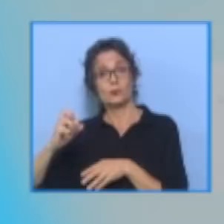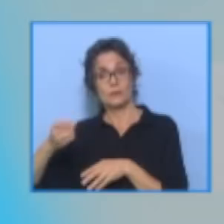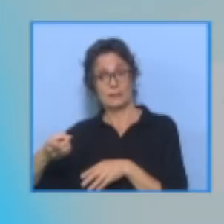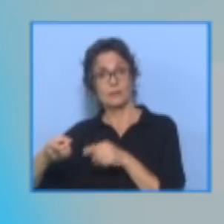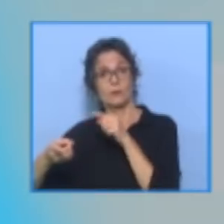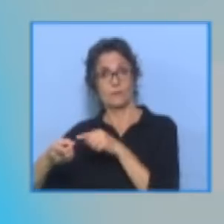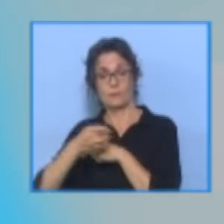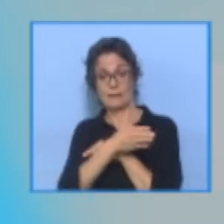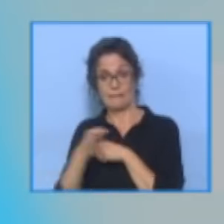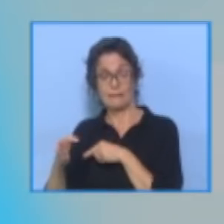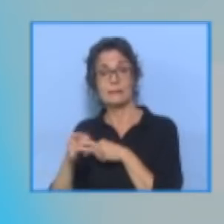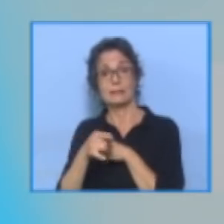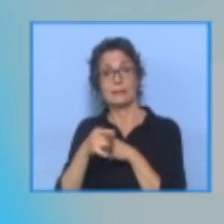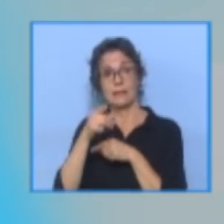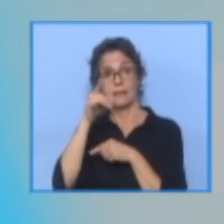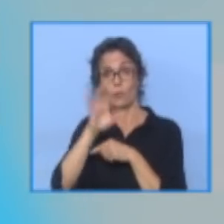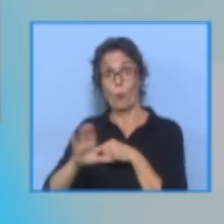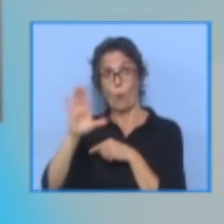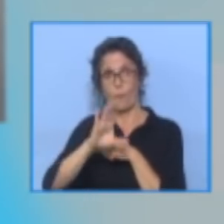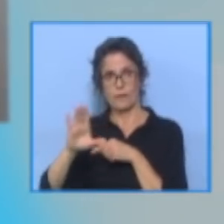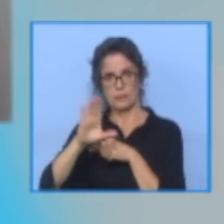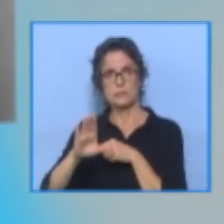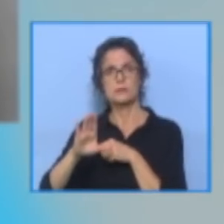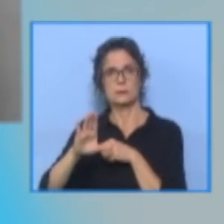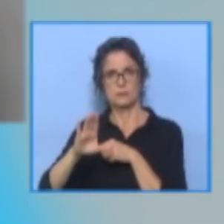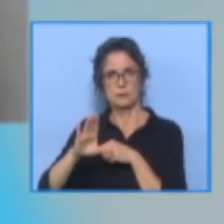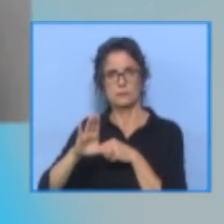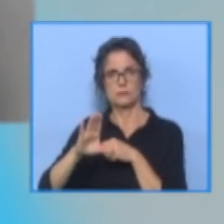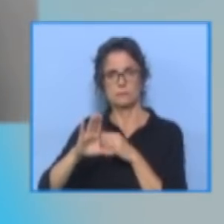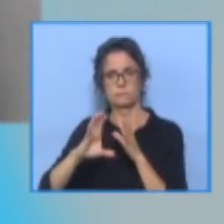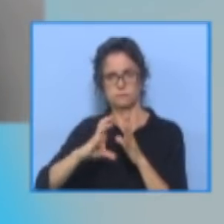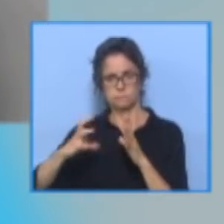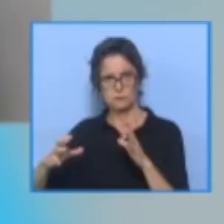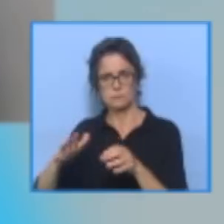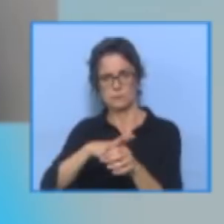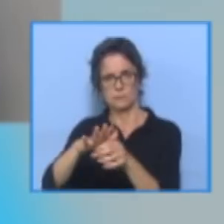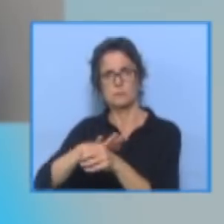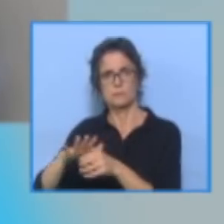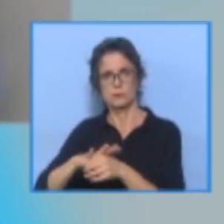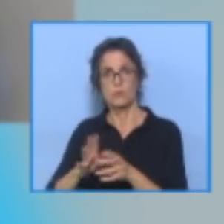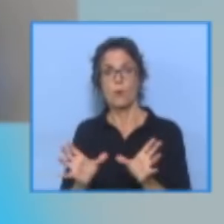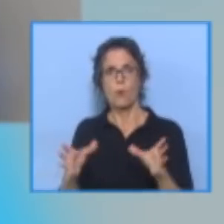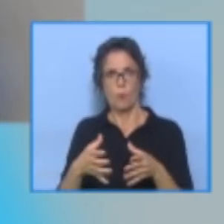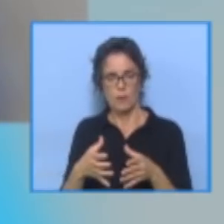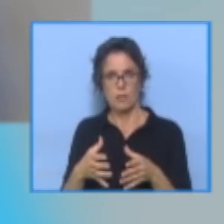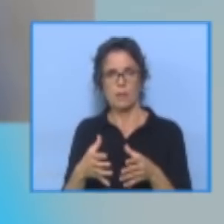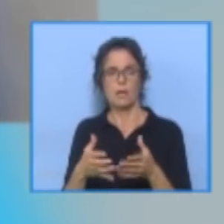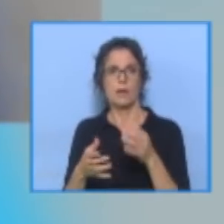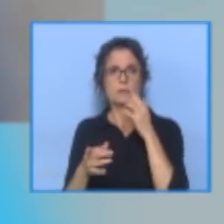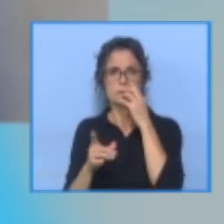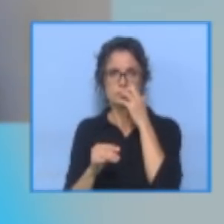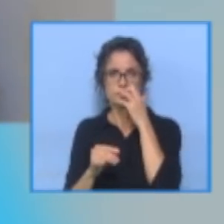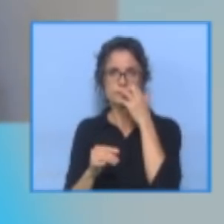foi testado até os limites. Por um lado, a própria comunidade da fé, e vamos